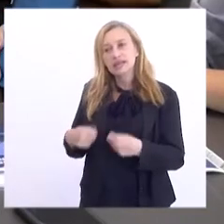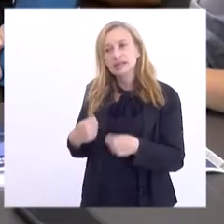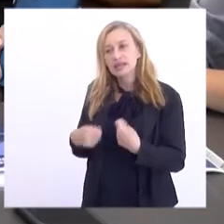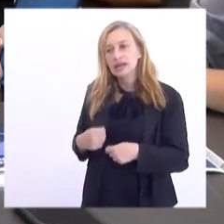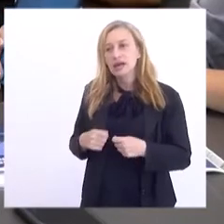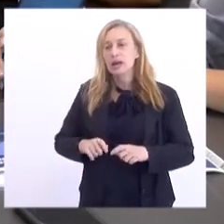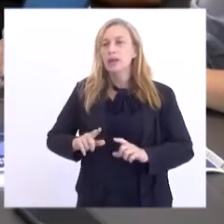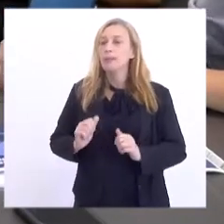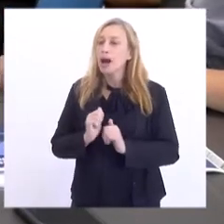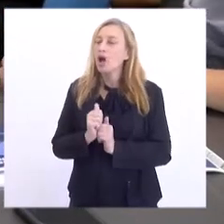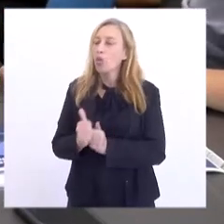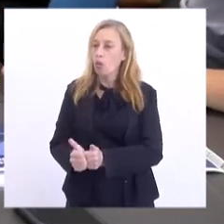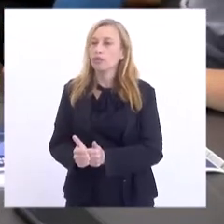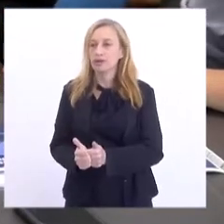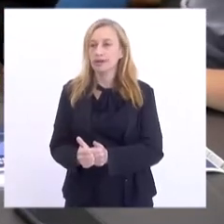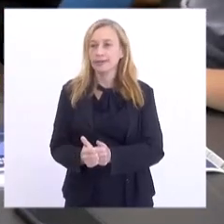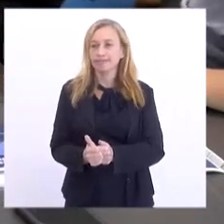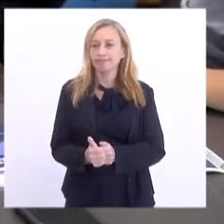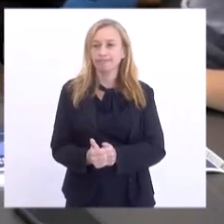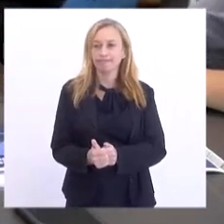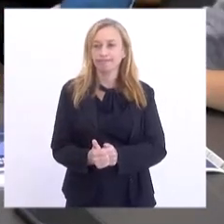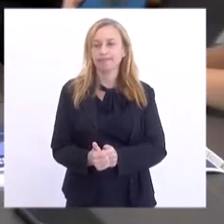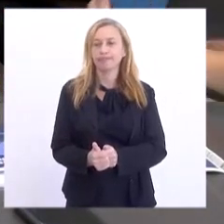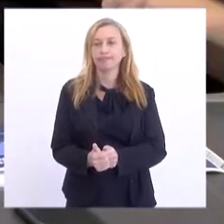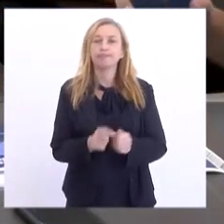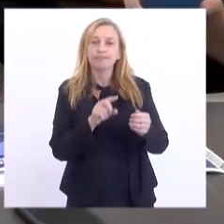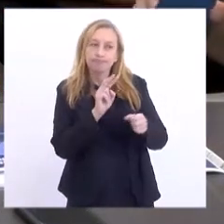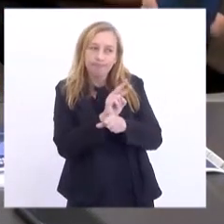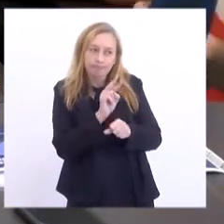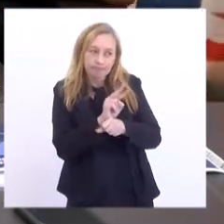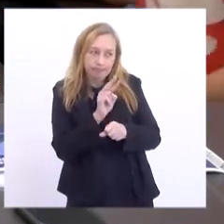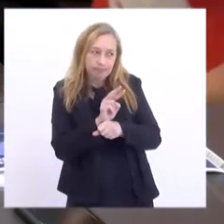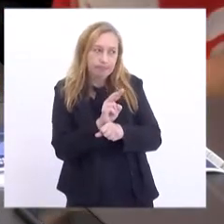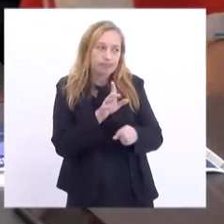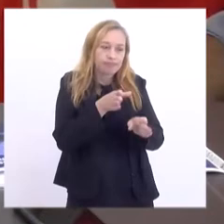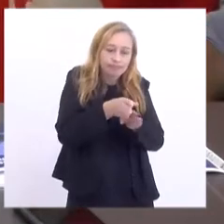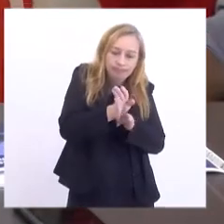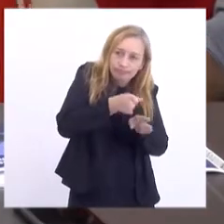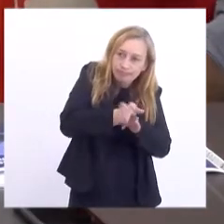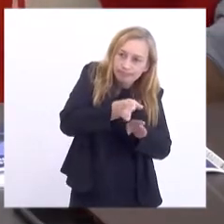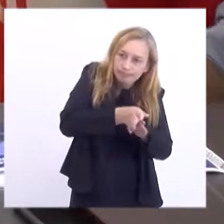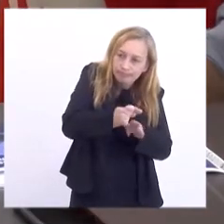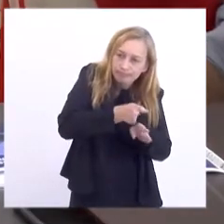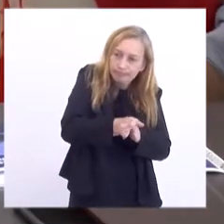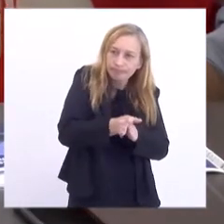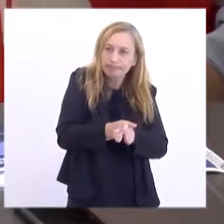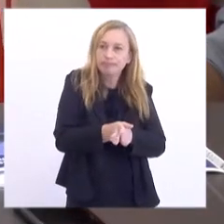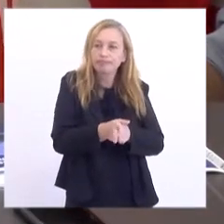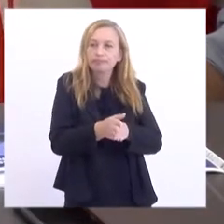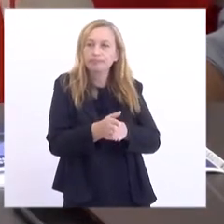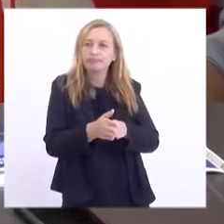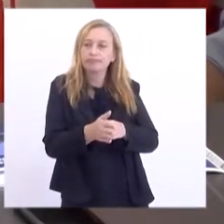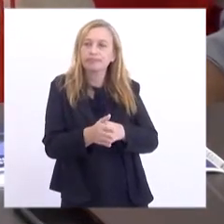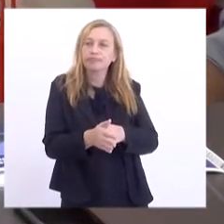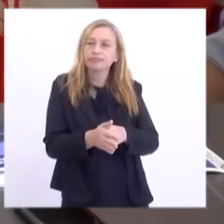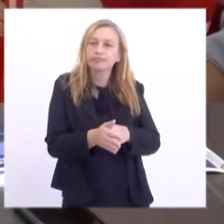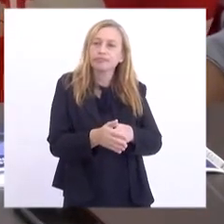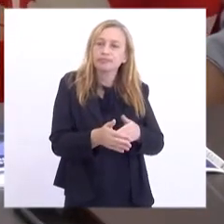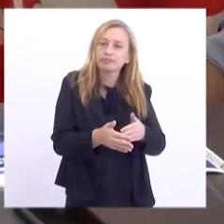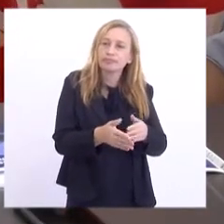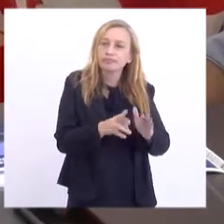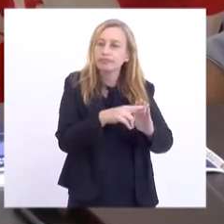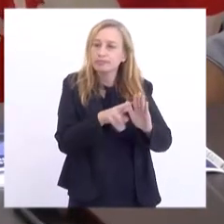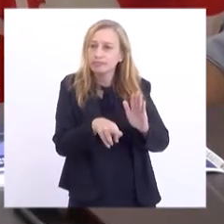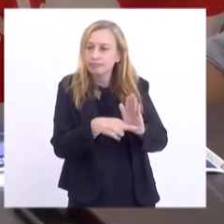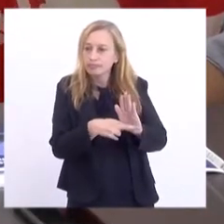para acompanhar e fiscalizar orienta padronizar ou